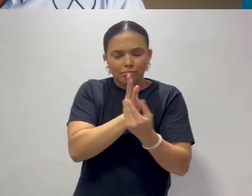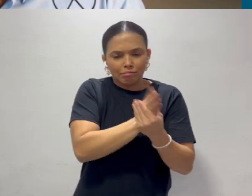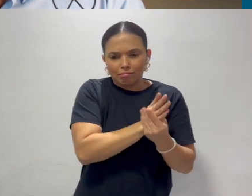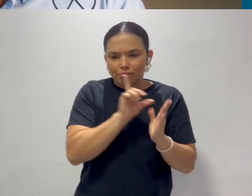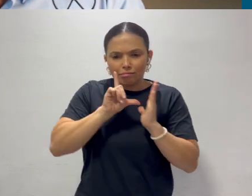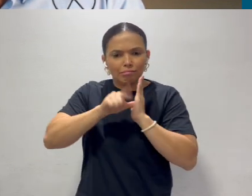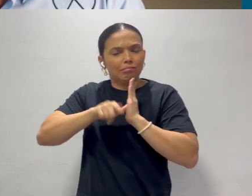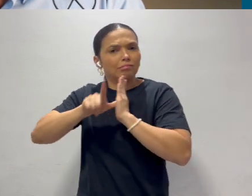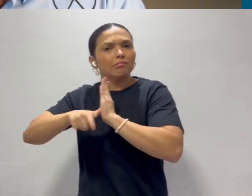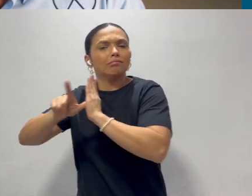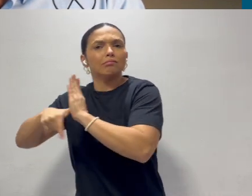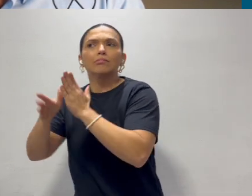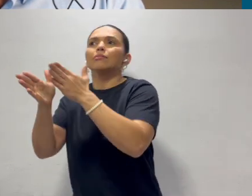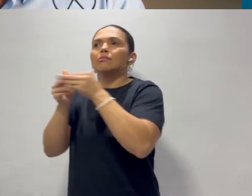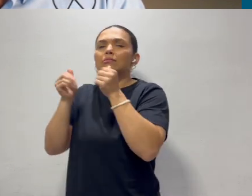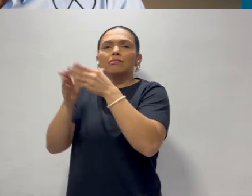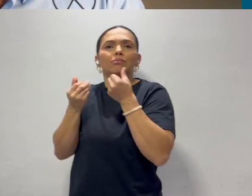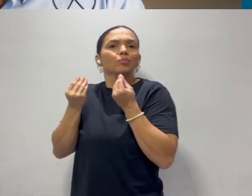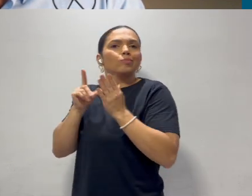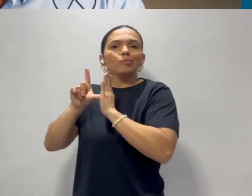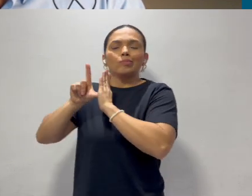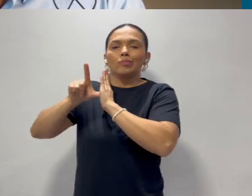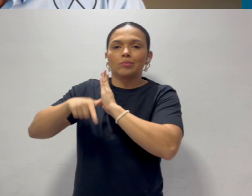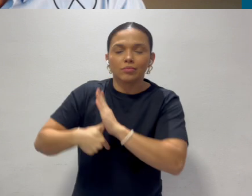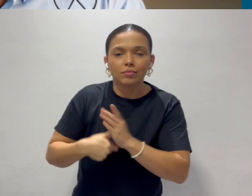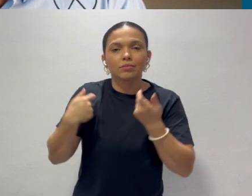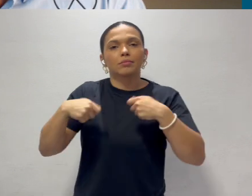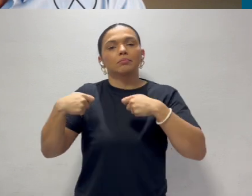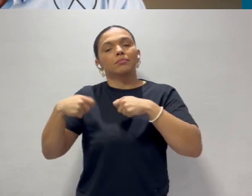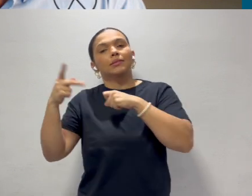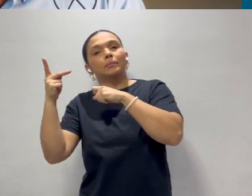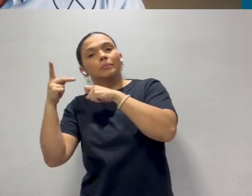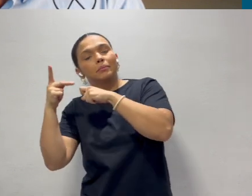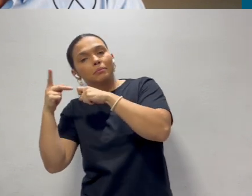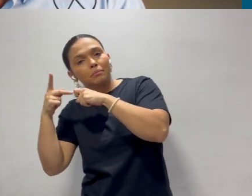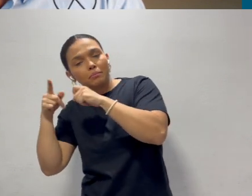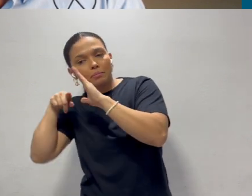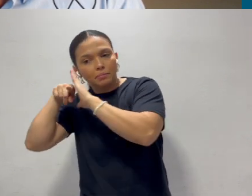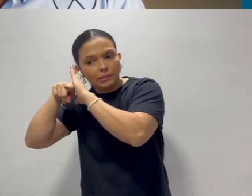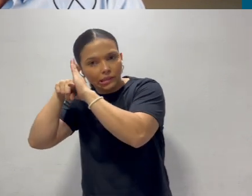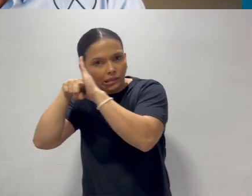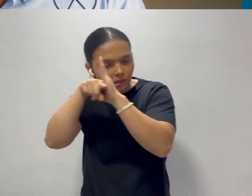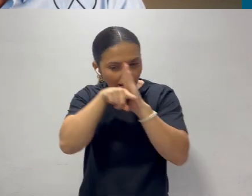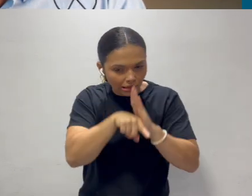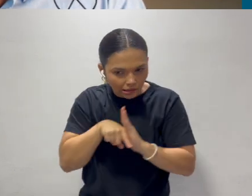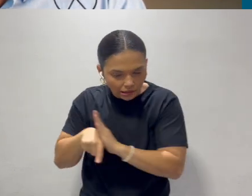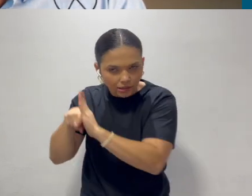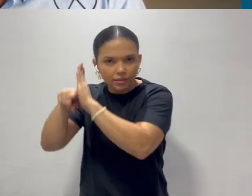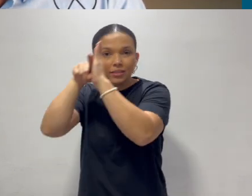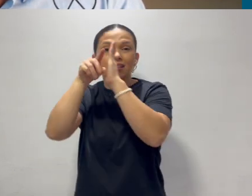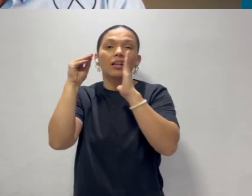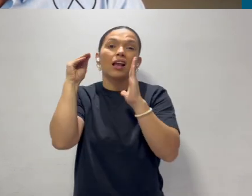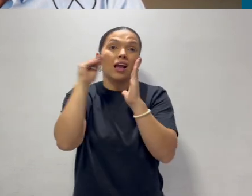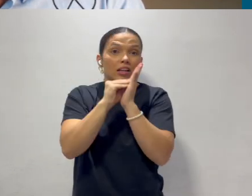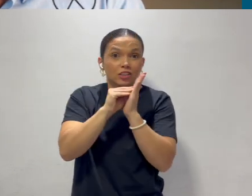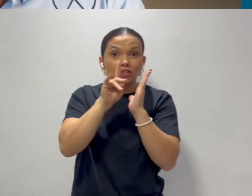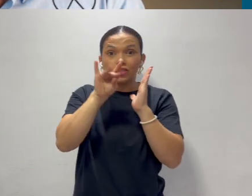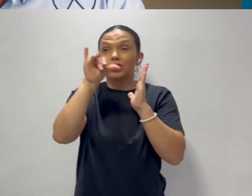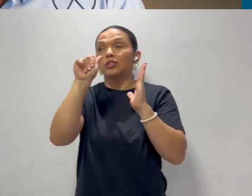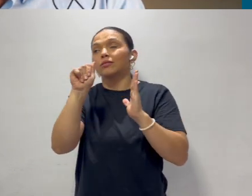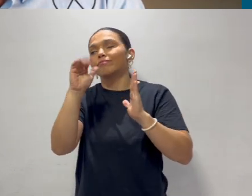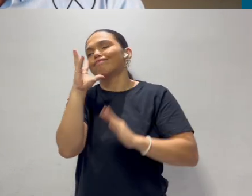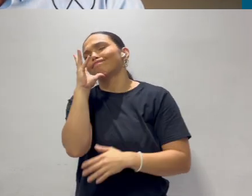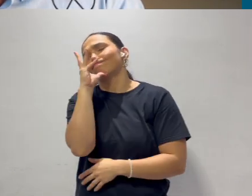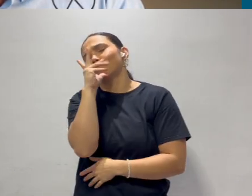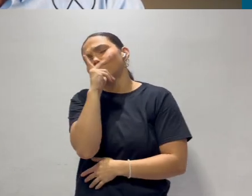aposentadorias, você sabe que a aposentadoria da pessoa com deficiência, você precisa passar nas perícias. E essas perícias, para serem agendadas, elas